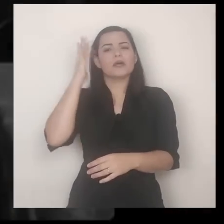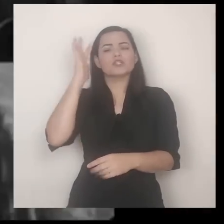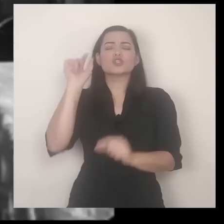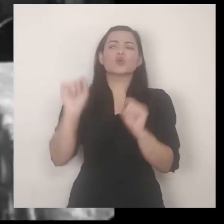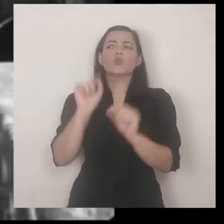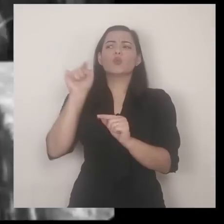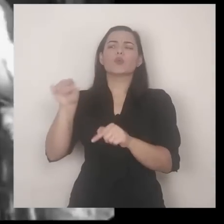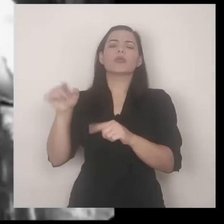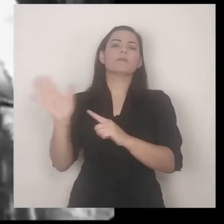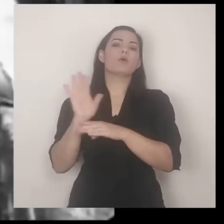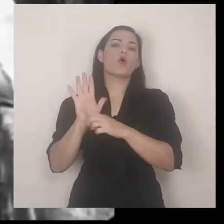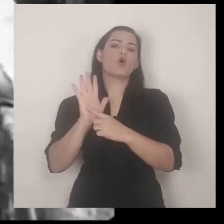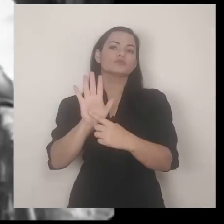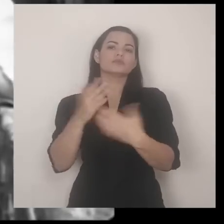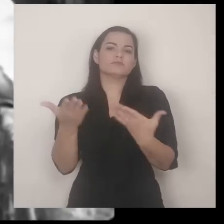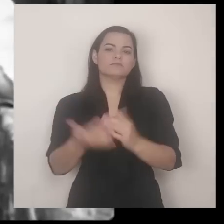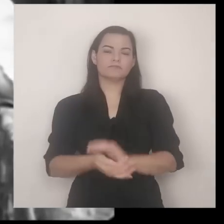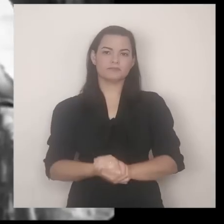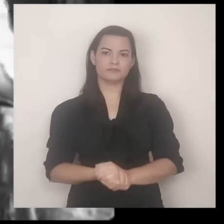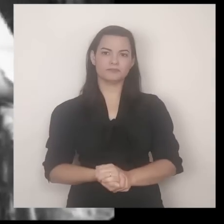vocês.